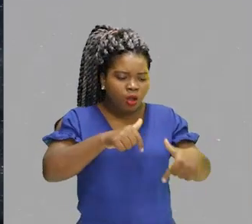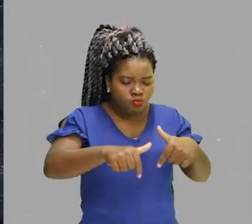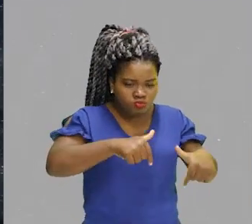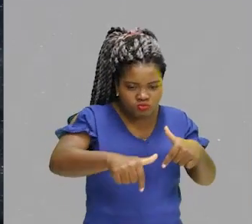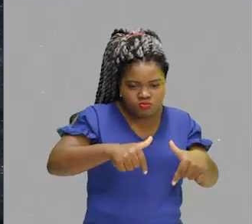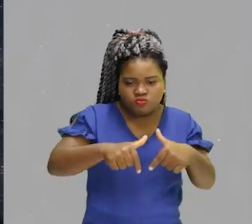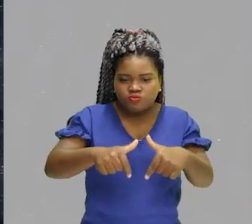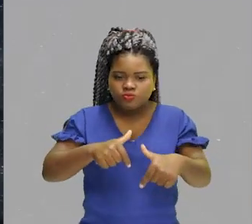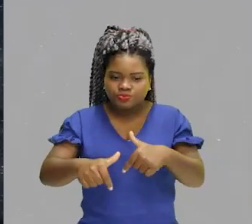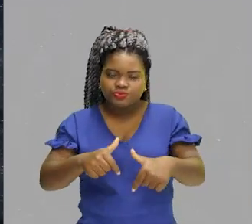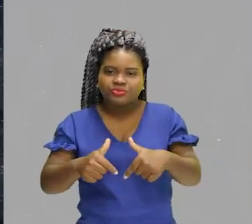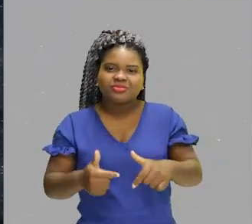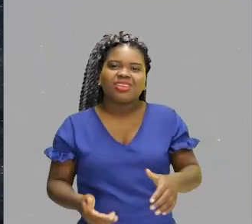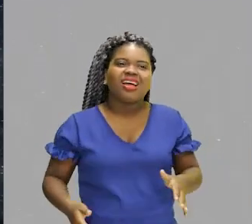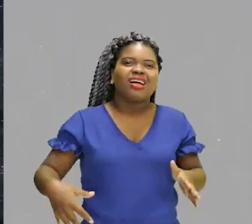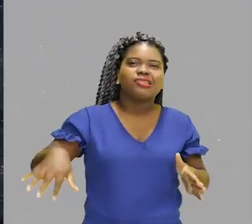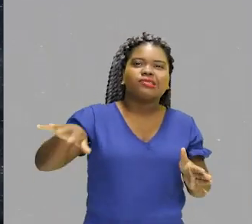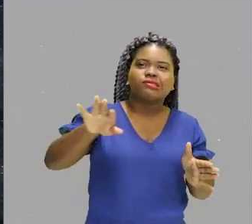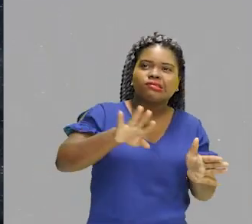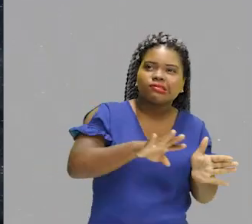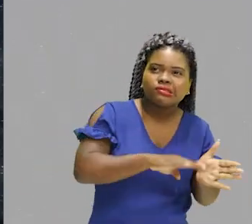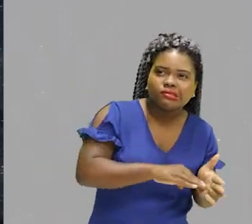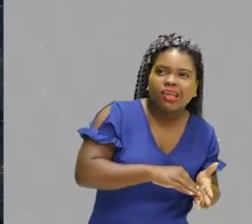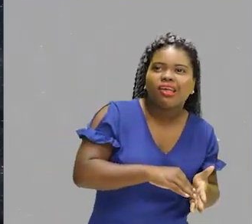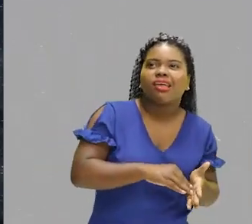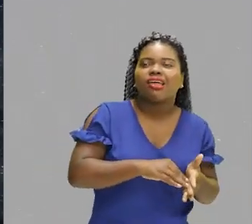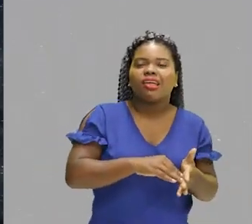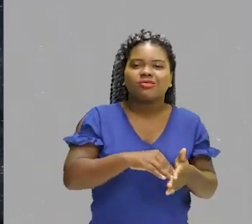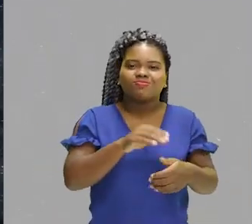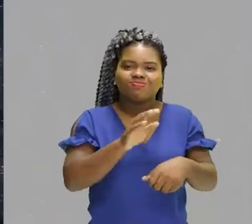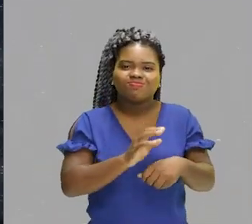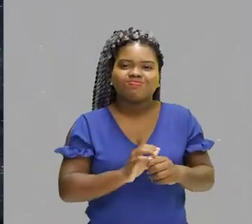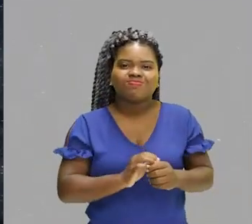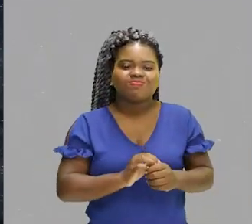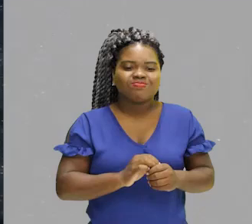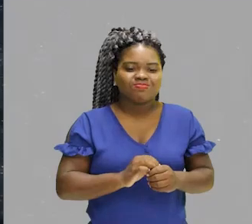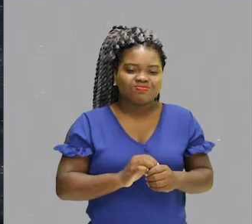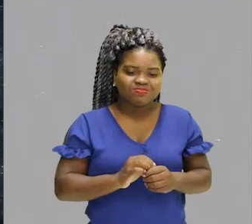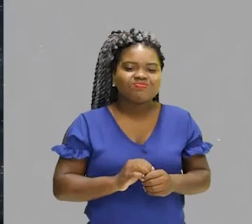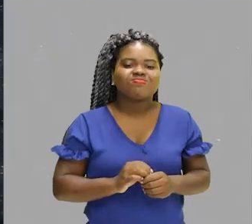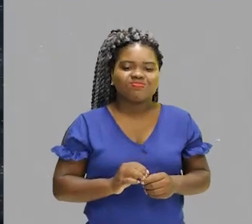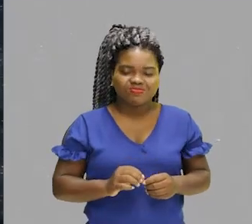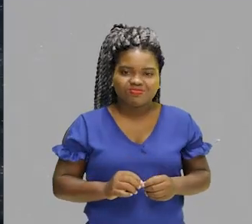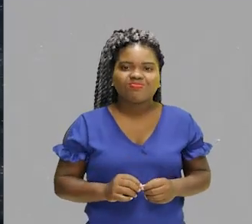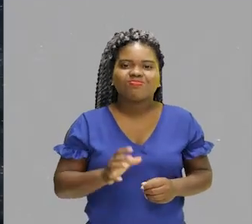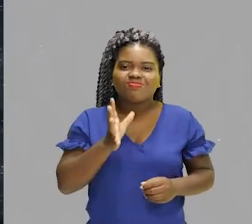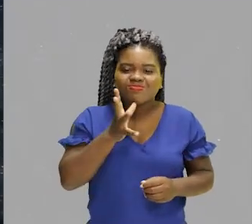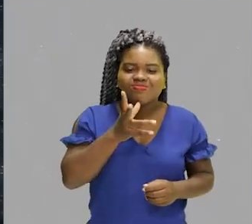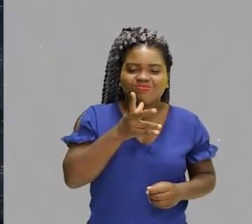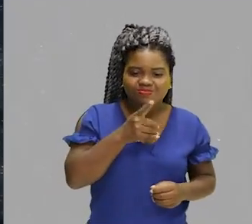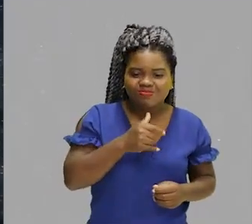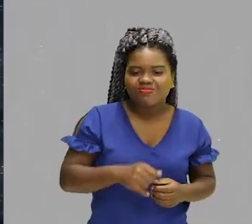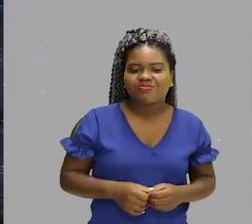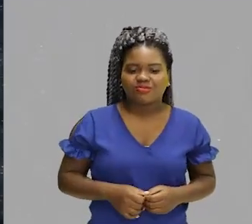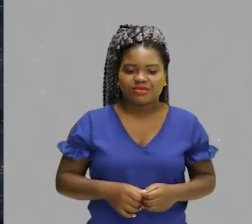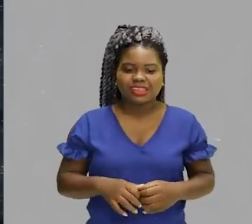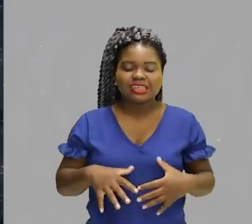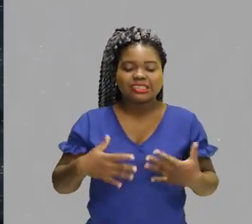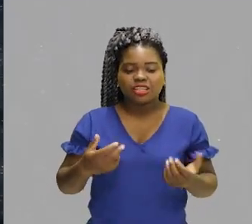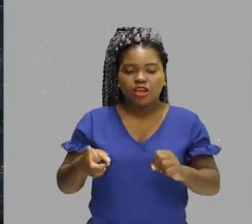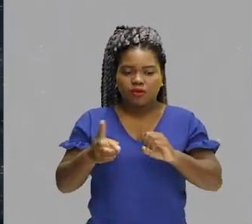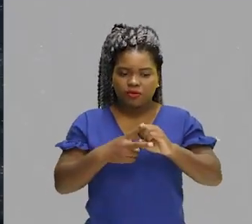trabajando hasta las tantas. Ontem à noite fiquei trabalhando até tarde. Então,